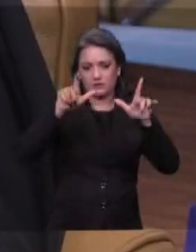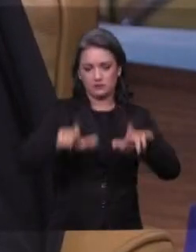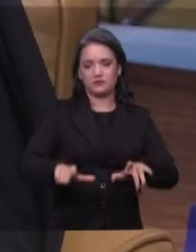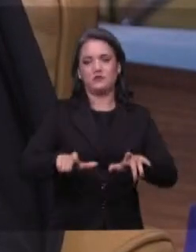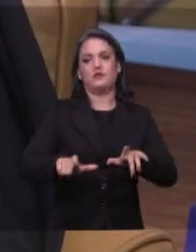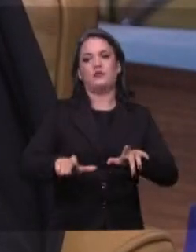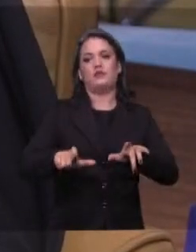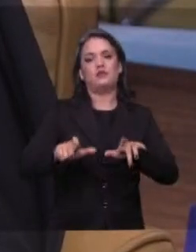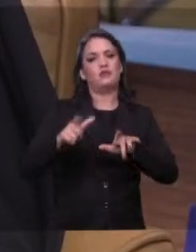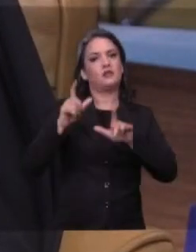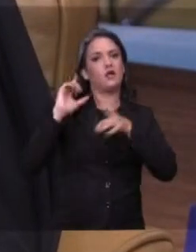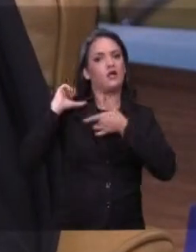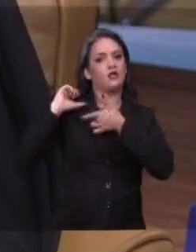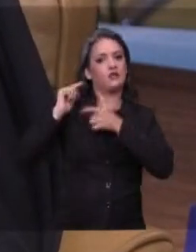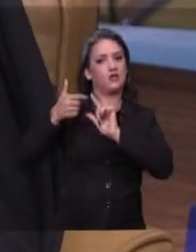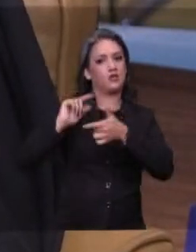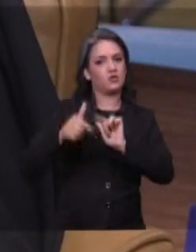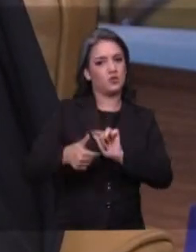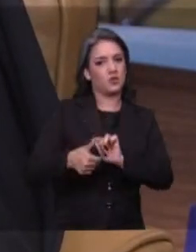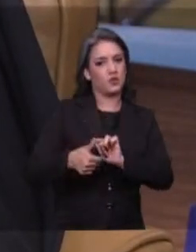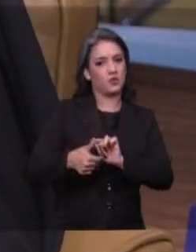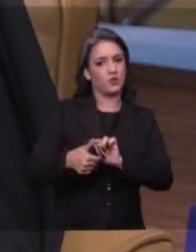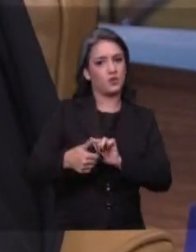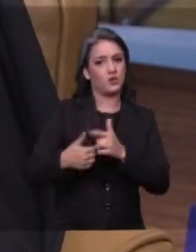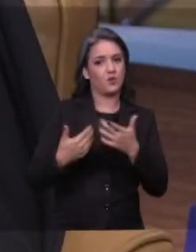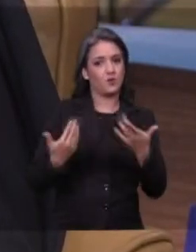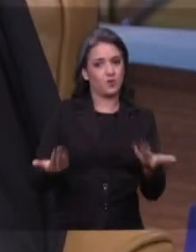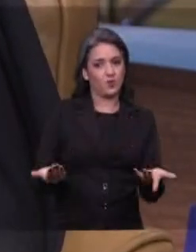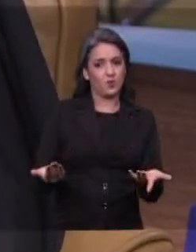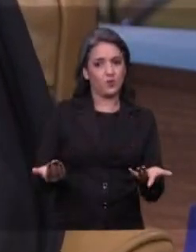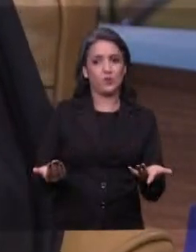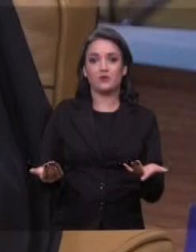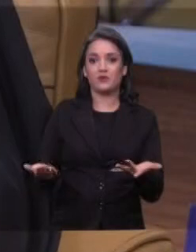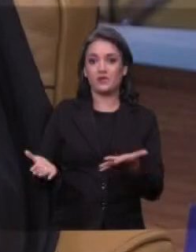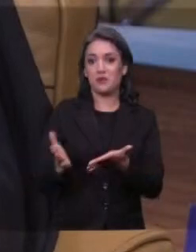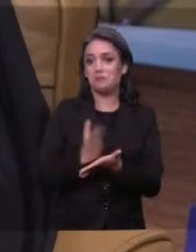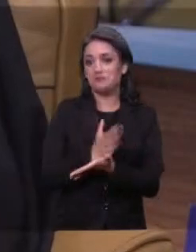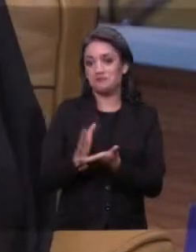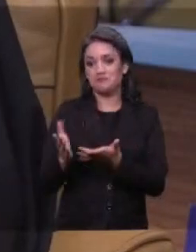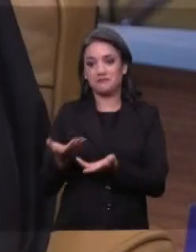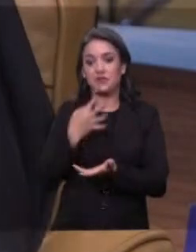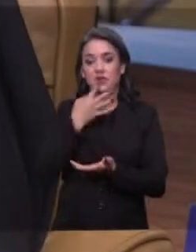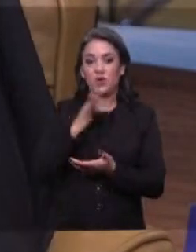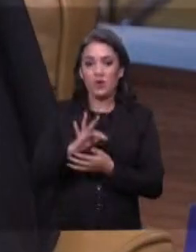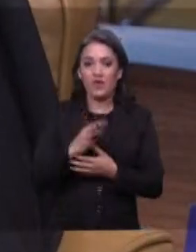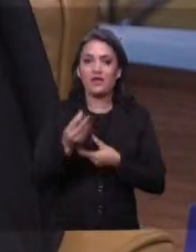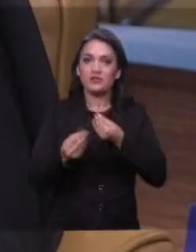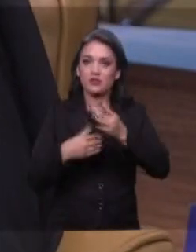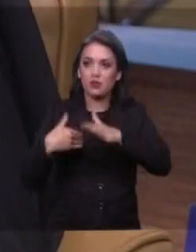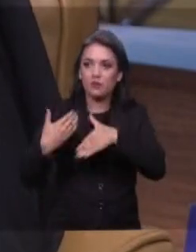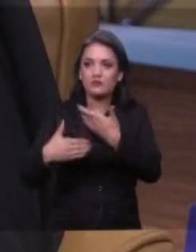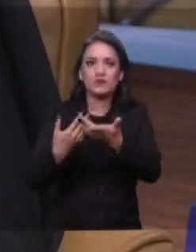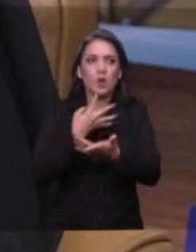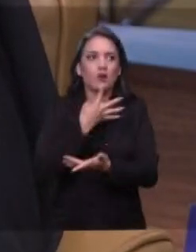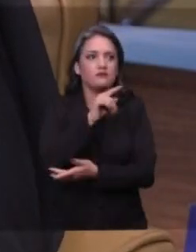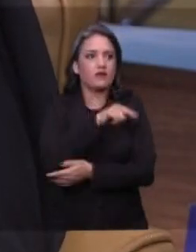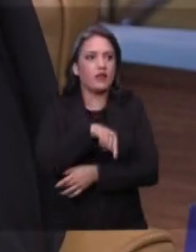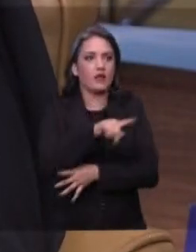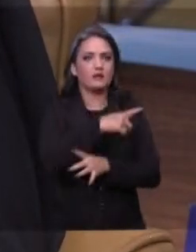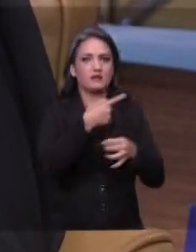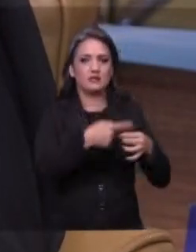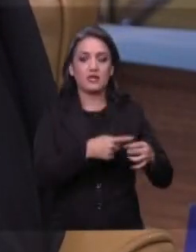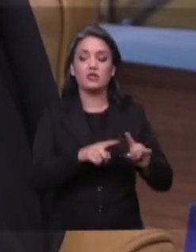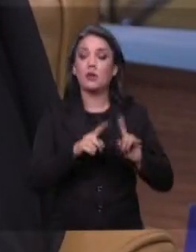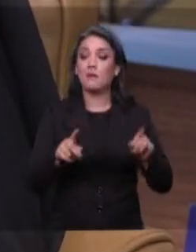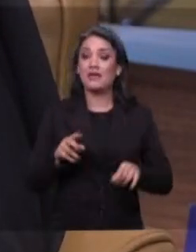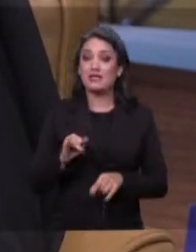estampada. E, portanto, nem sempre familiarizadas com os ritos. STF julgação contra a lei